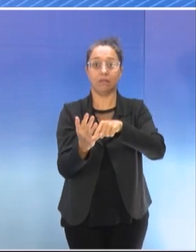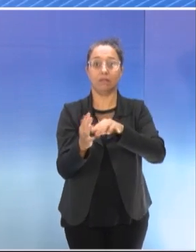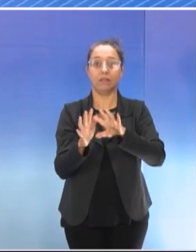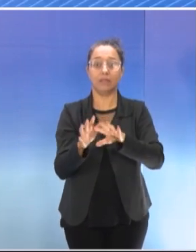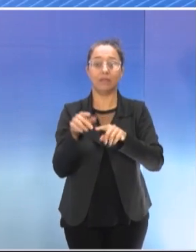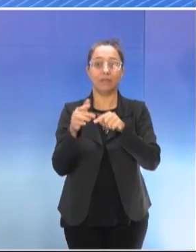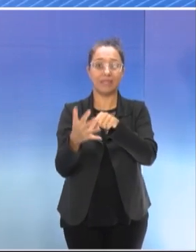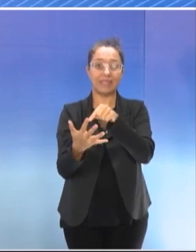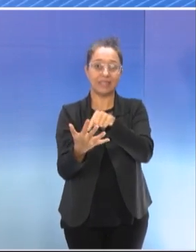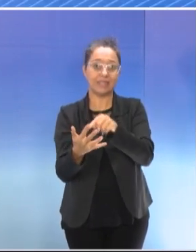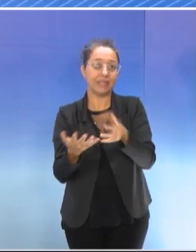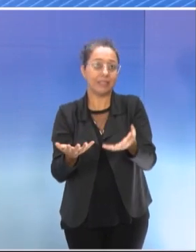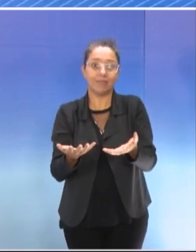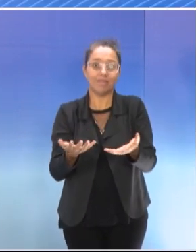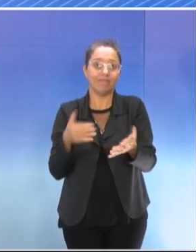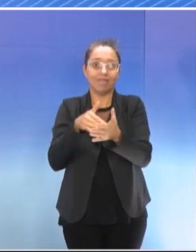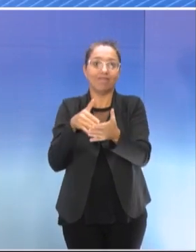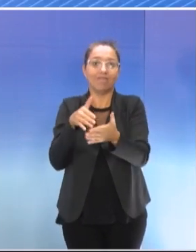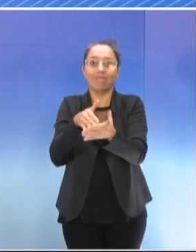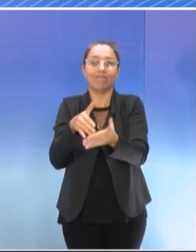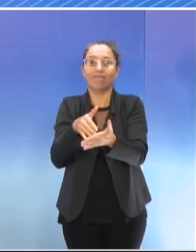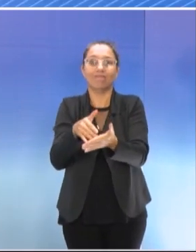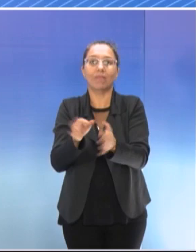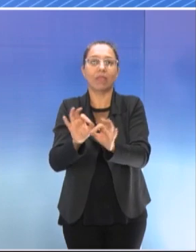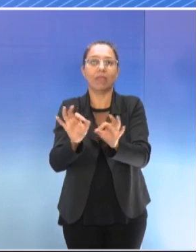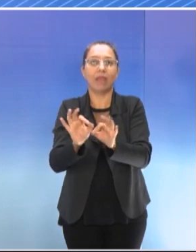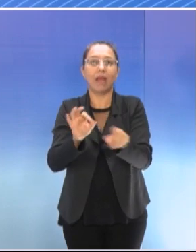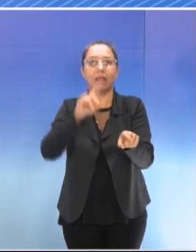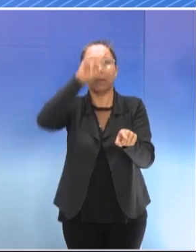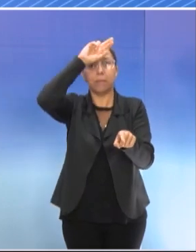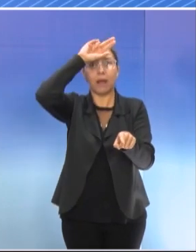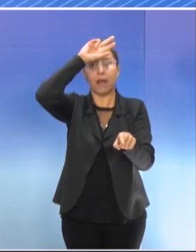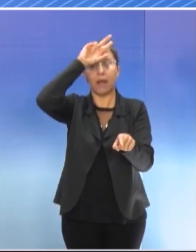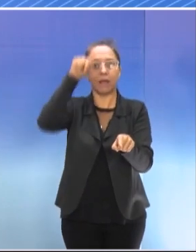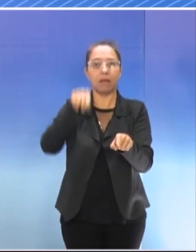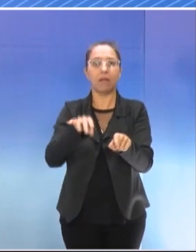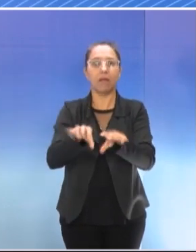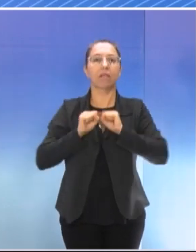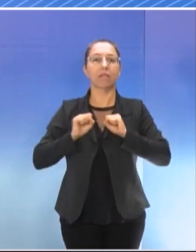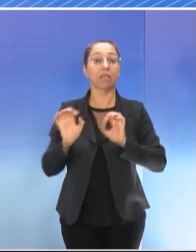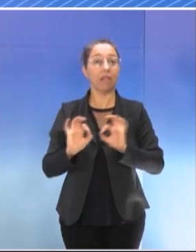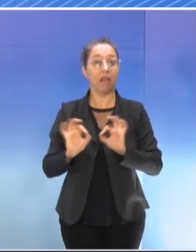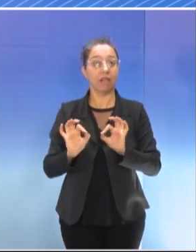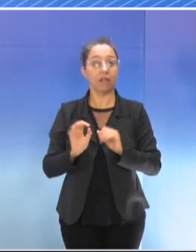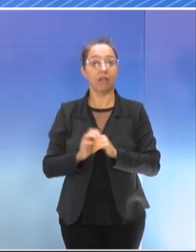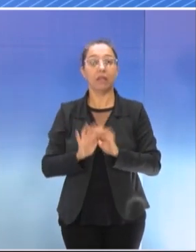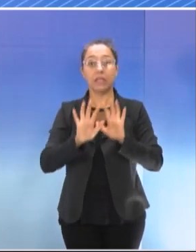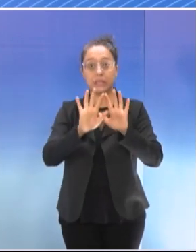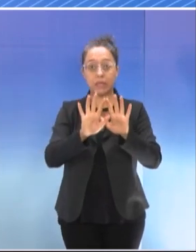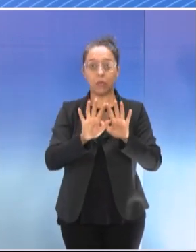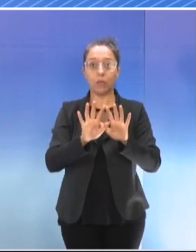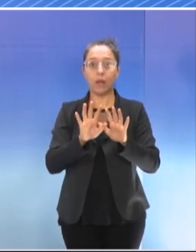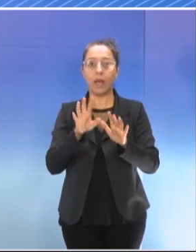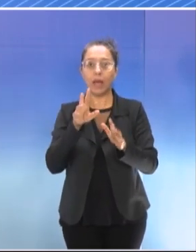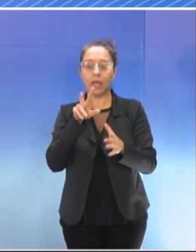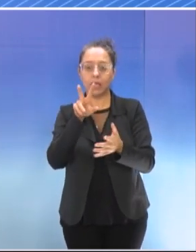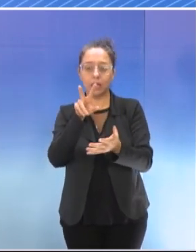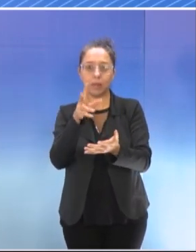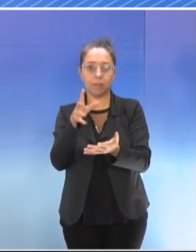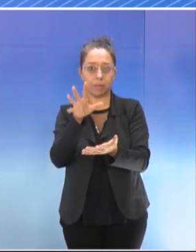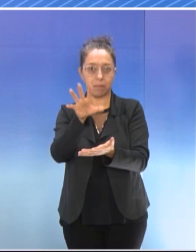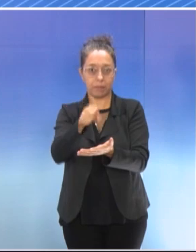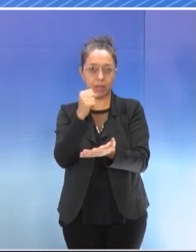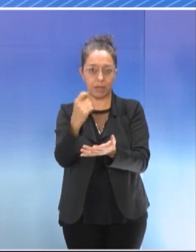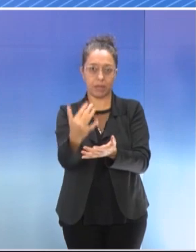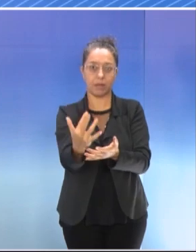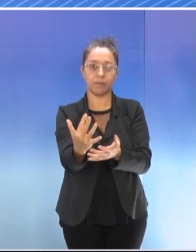atingida por essa prática, por essa praga, aliás, pela praga. Então o que aconteceu? Pegaram o gene resistente